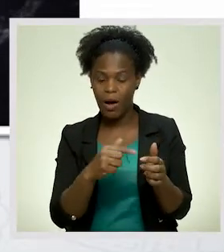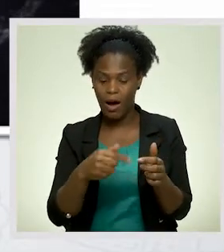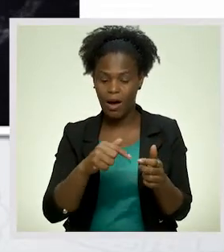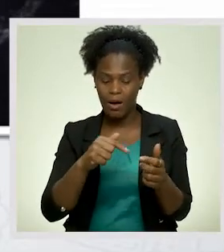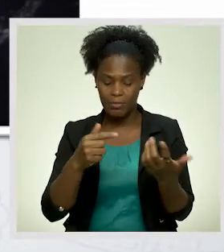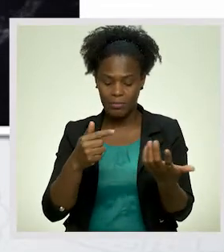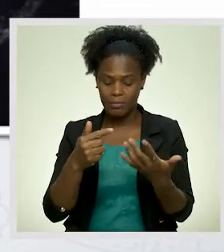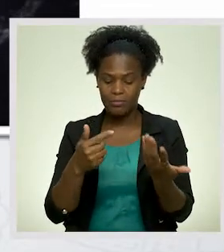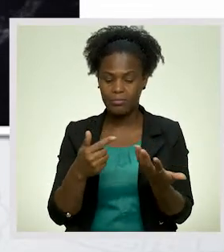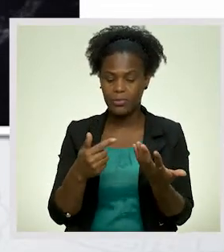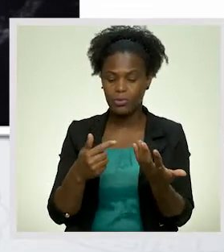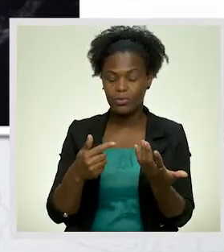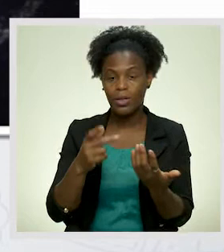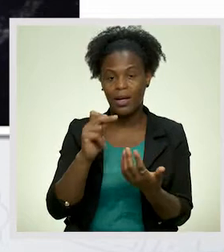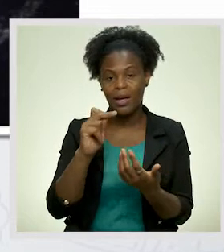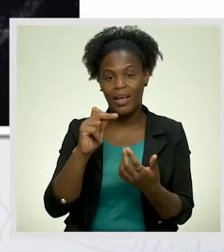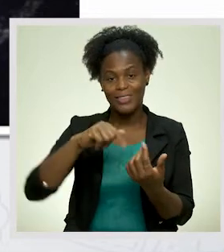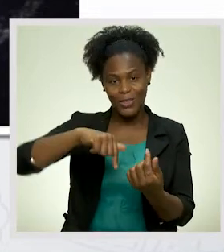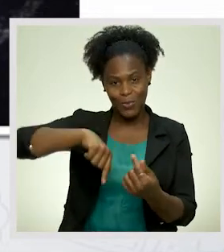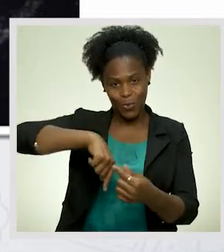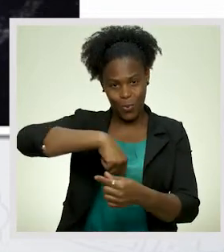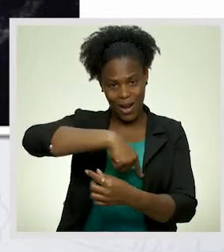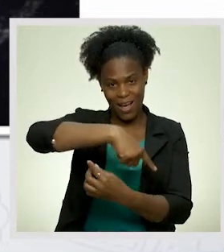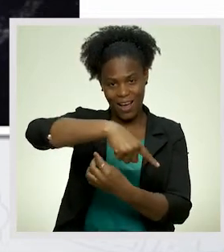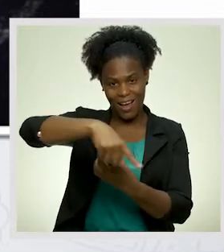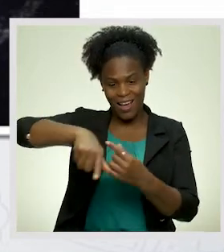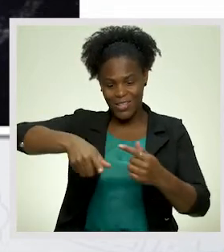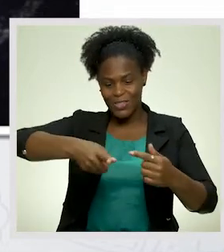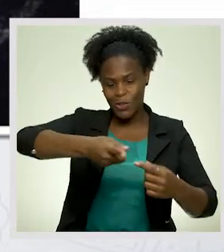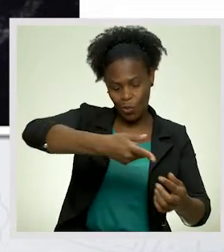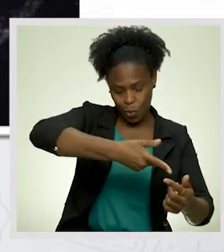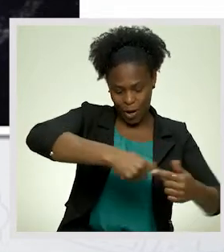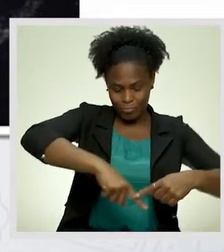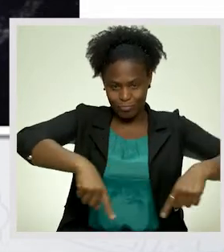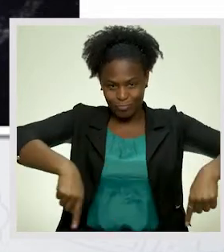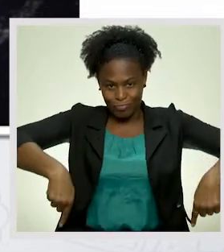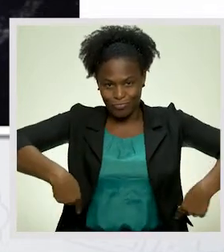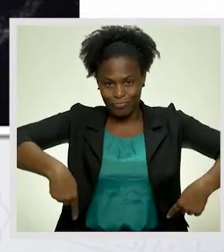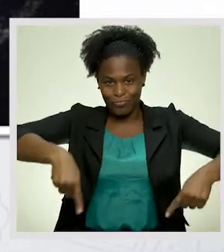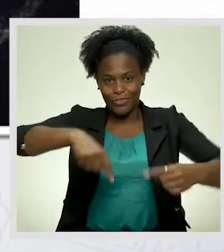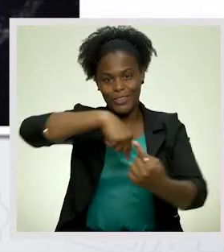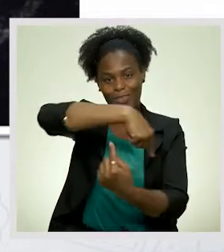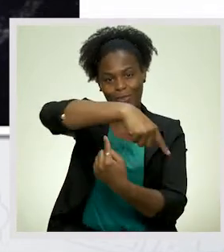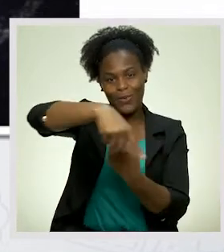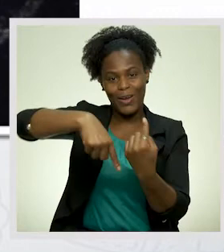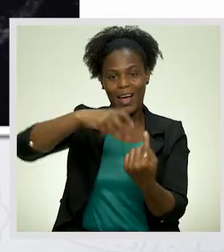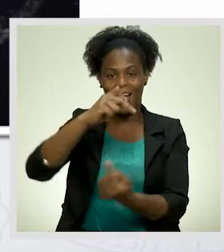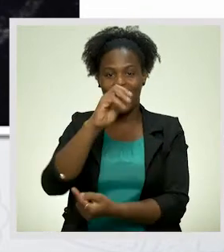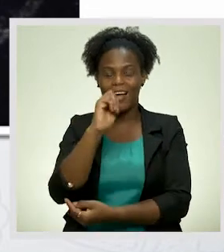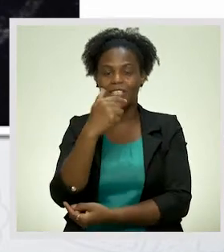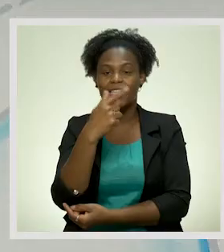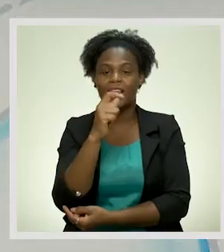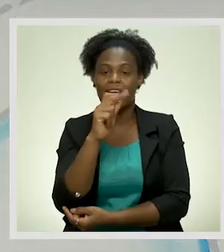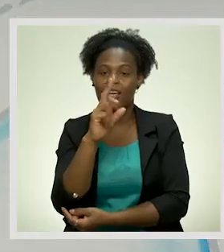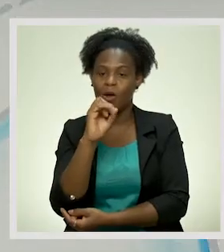de asteroides e temos a cintura de Kuiper. A cintura de asteroides é